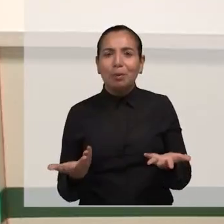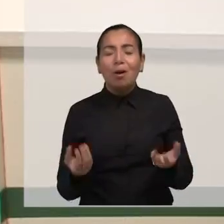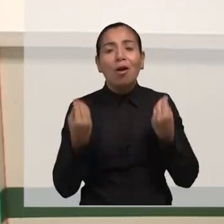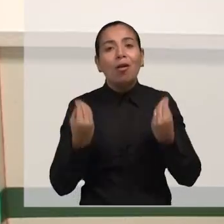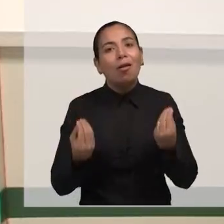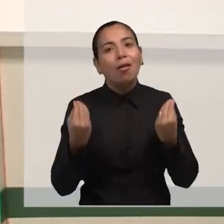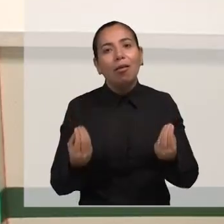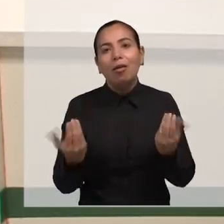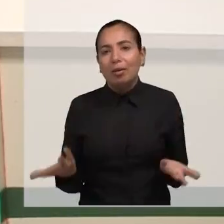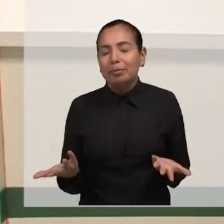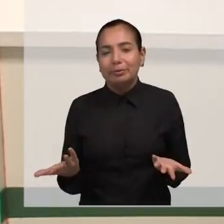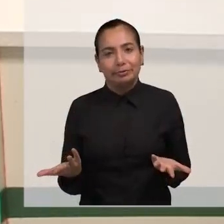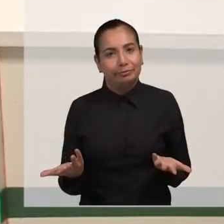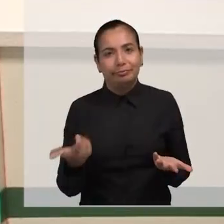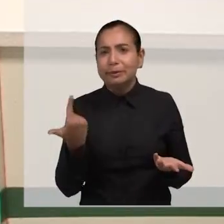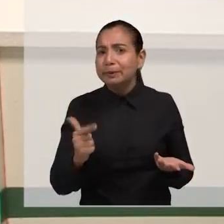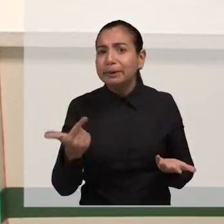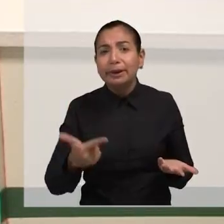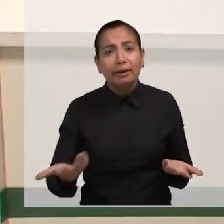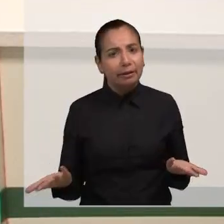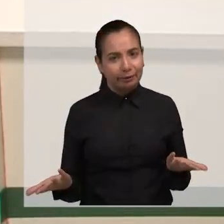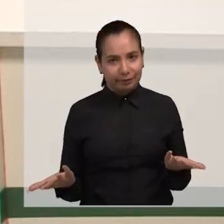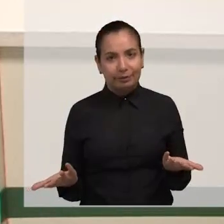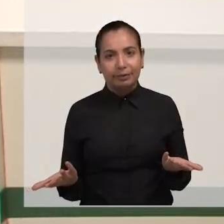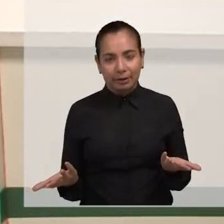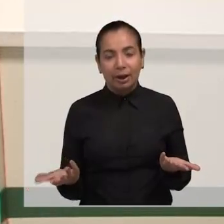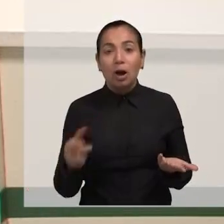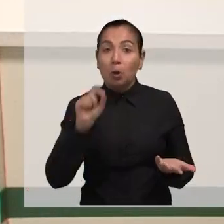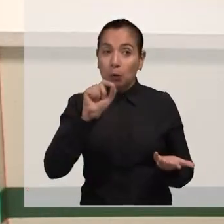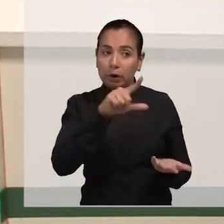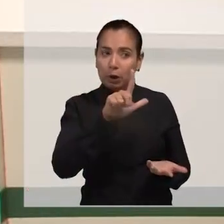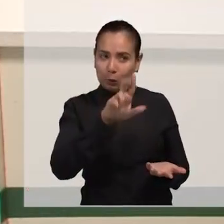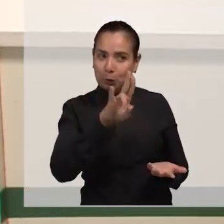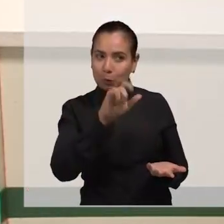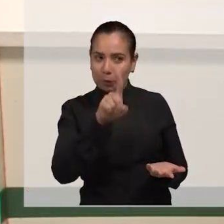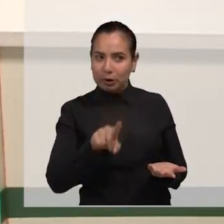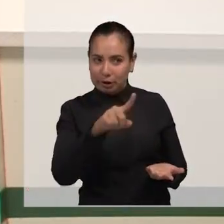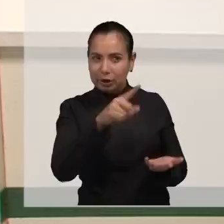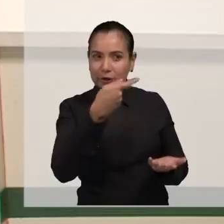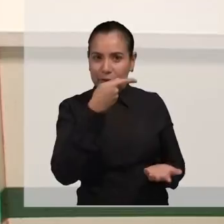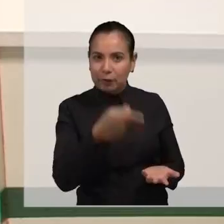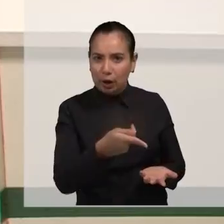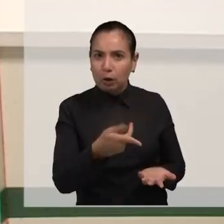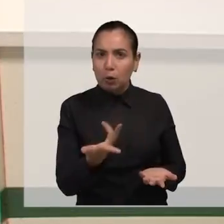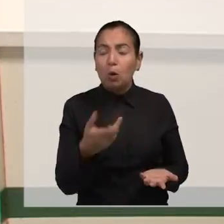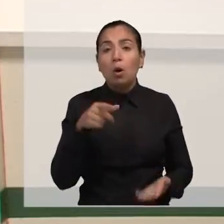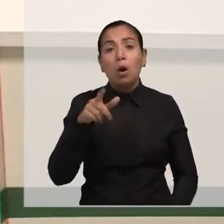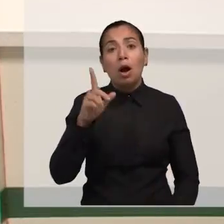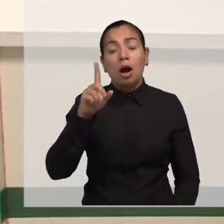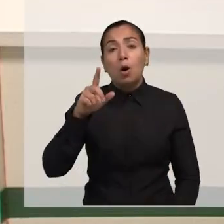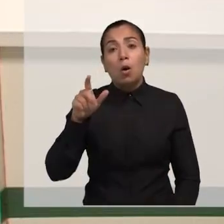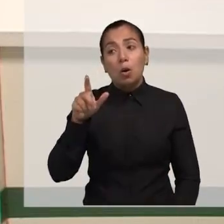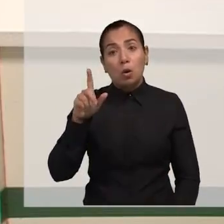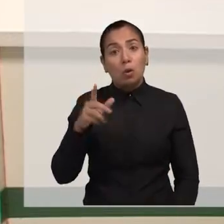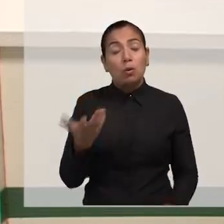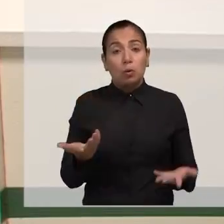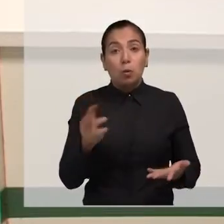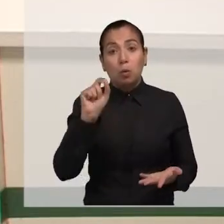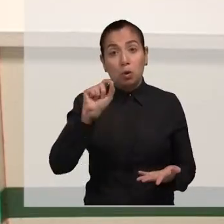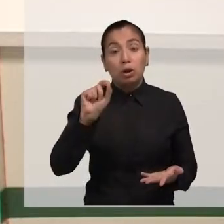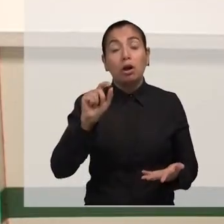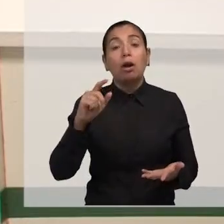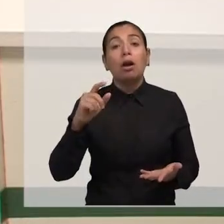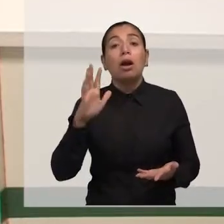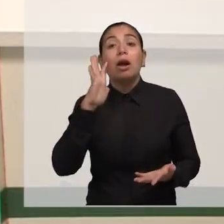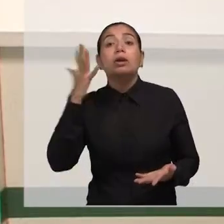isso não existe. Isso não existe. Então, como o Luiz disse aqui, que ele está muito certo. Isso é uma demonstração que ele não sabia a solução,